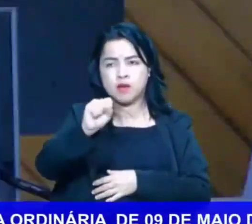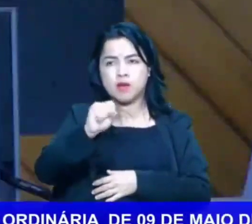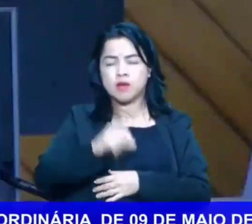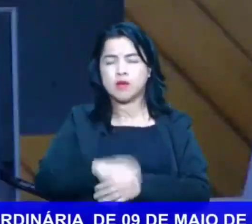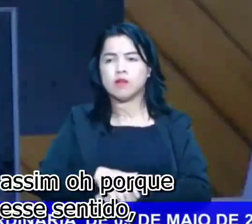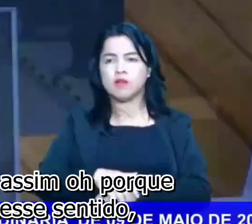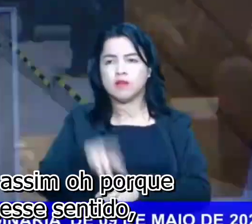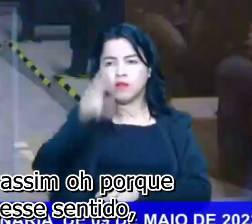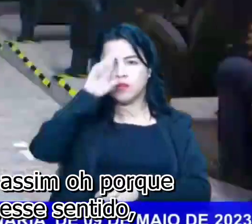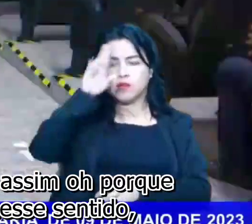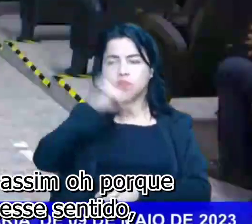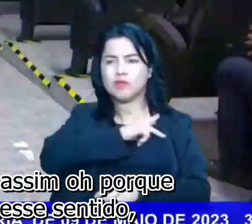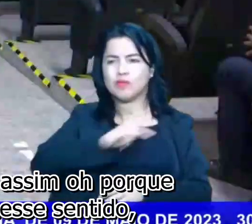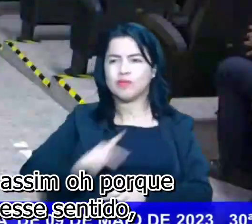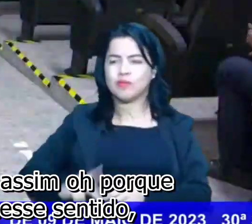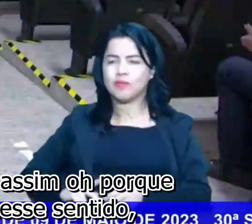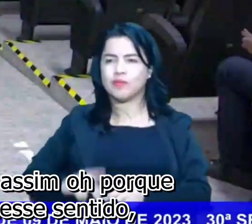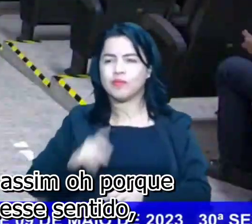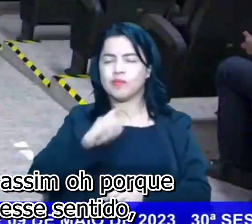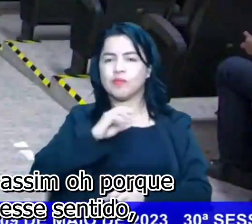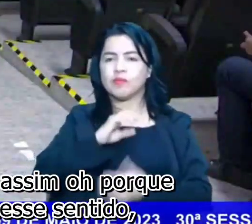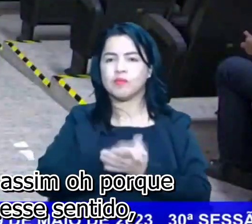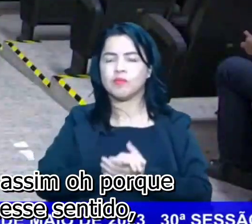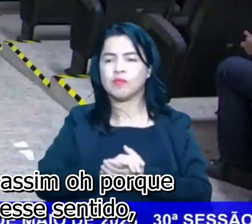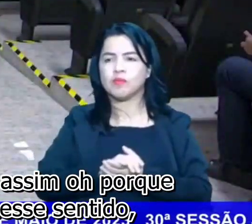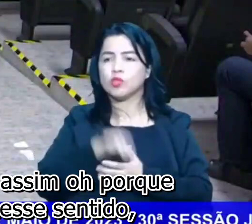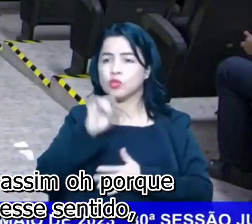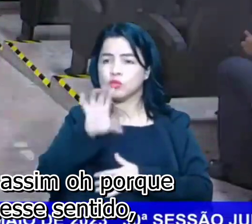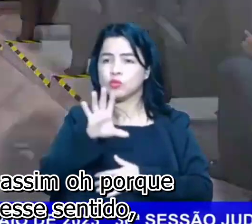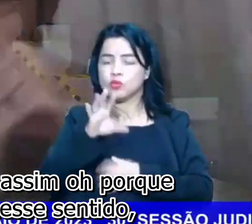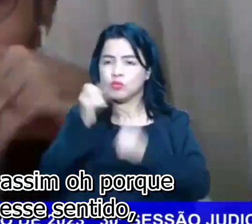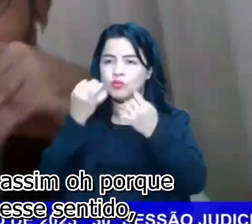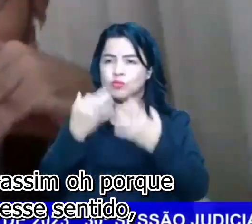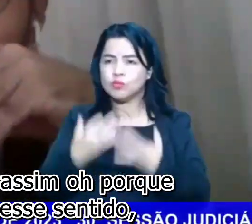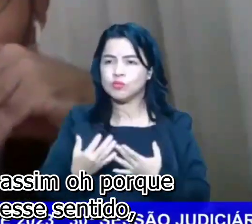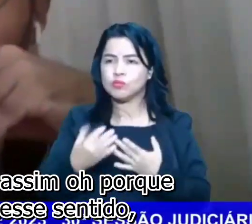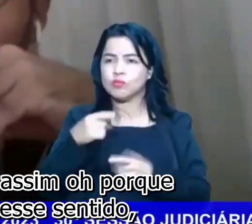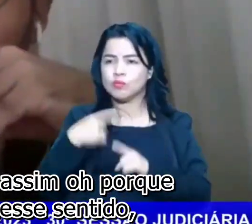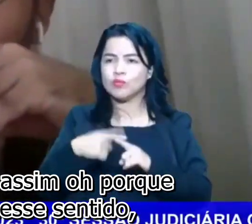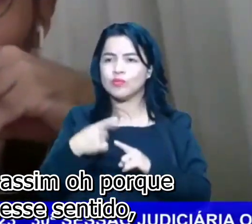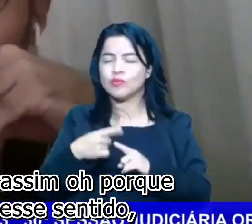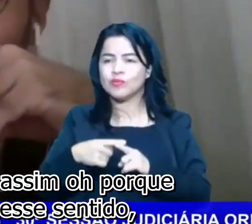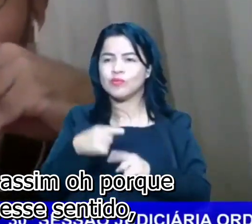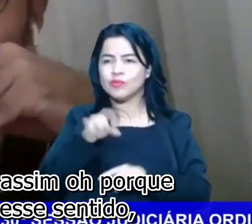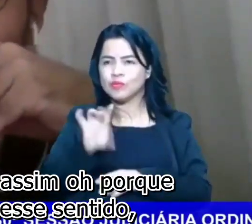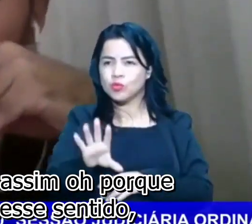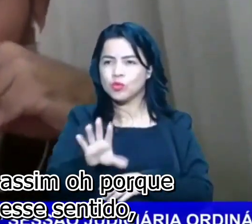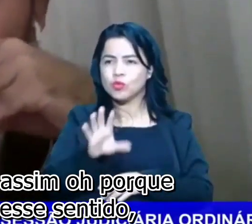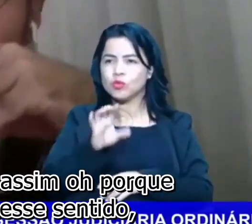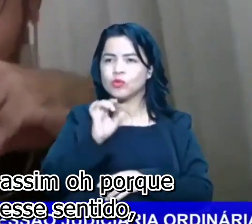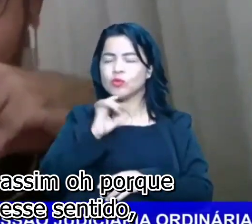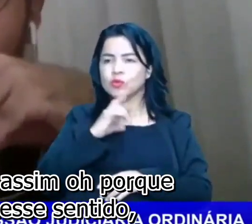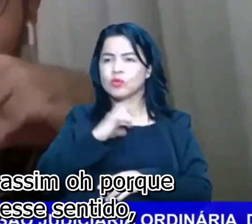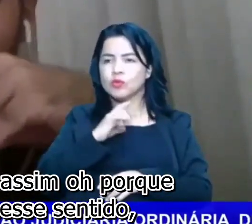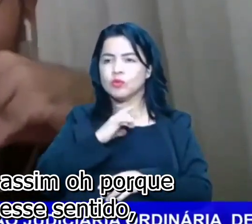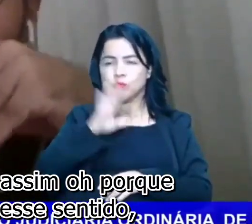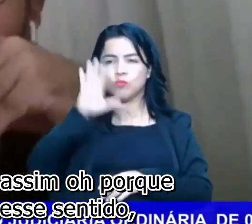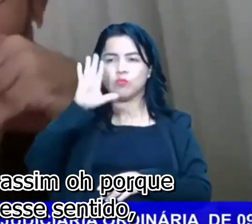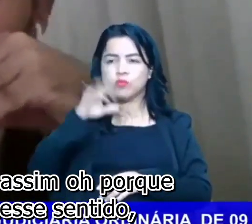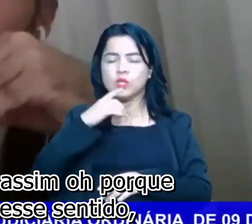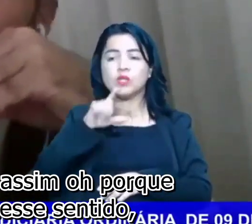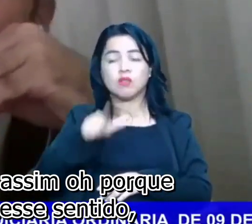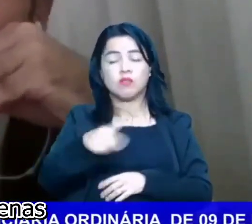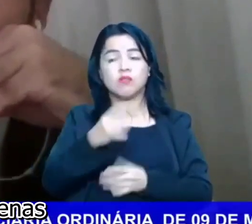presidente, mesa, desculpe, Neto, doutor Paulo, se fosse possível só esclarecer, só assim, porque fui mencionado, só para esclarecer, é exatamente